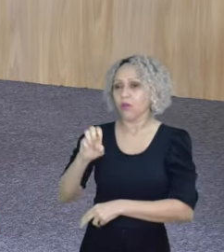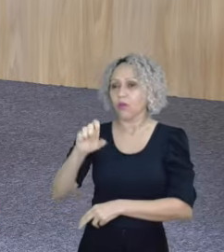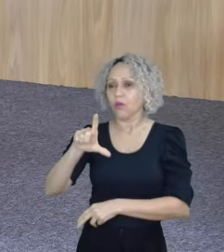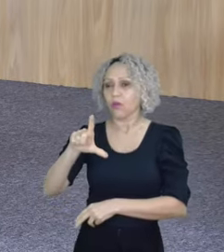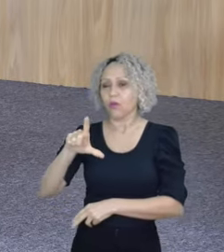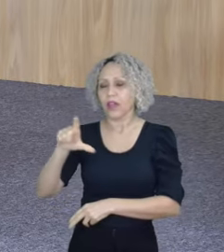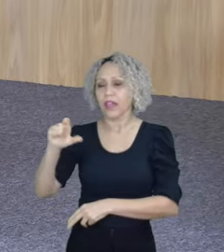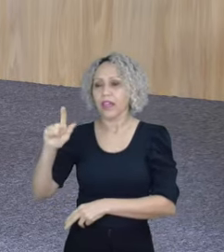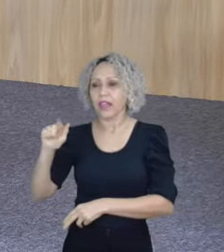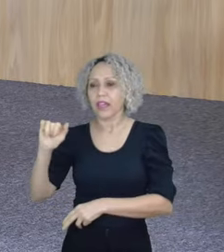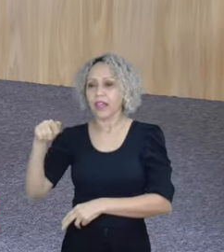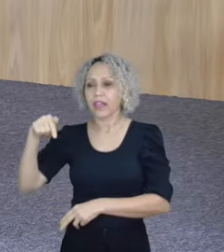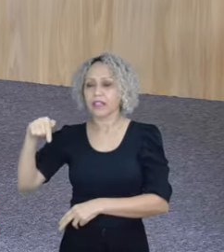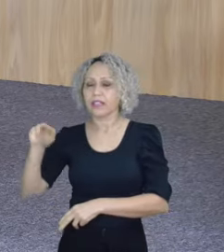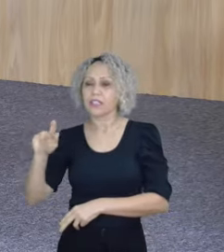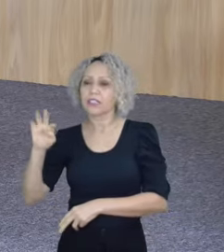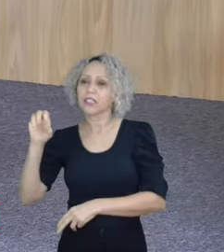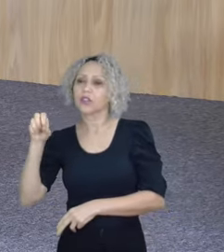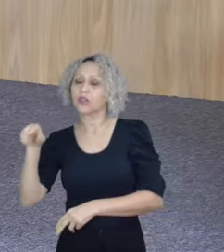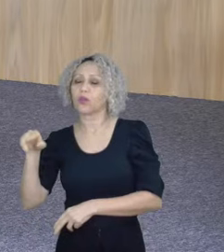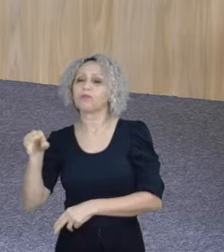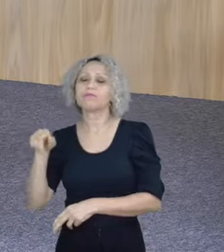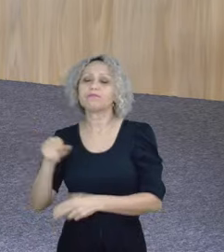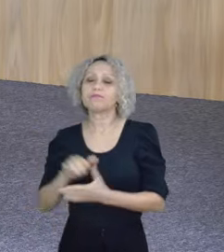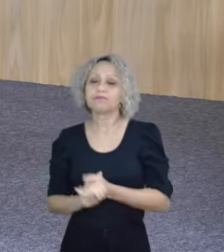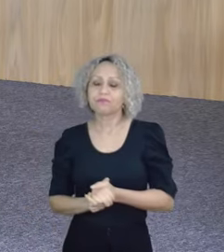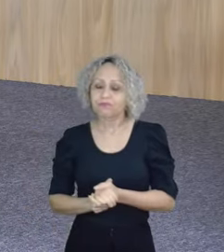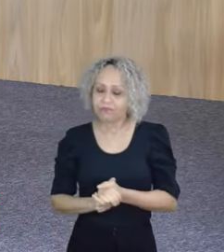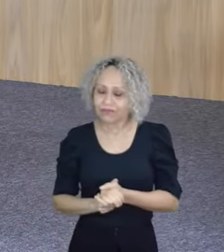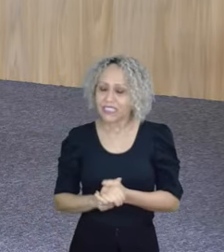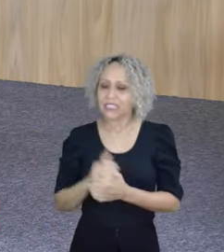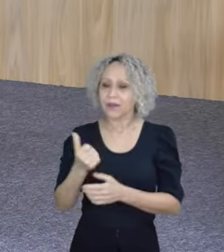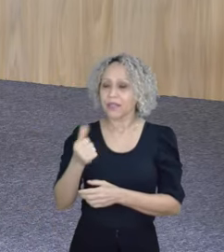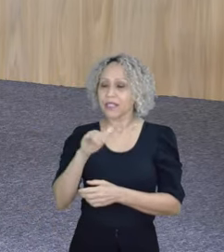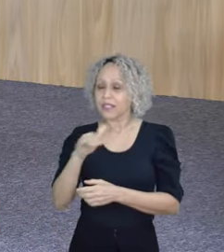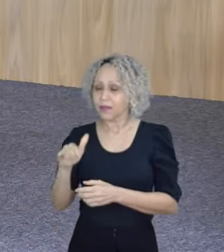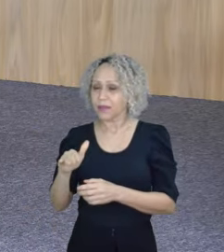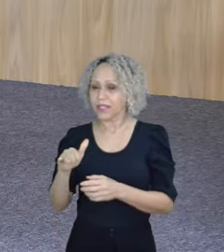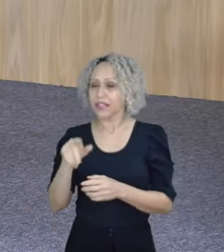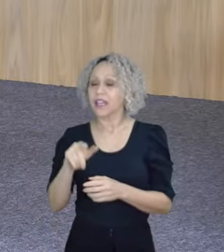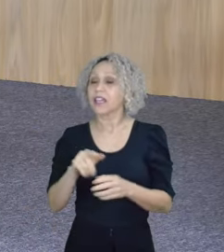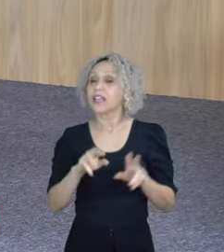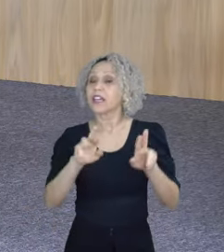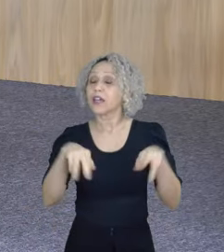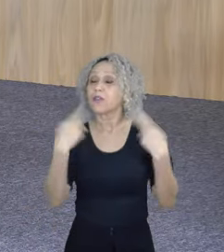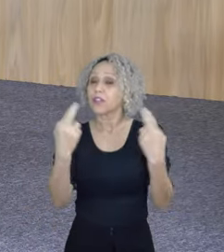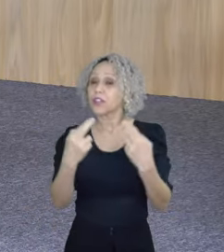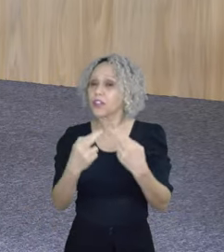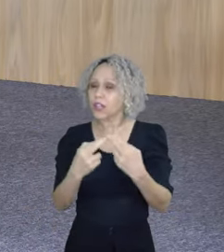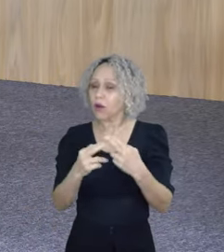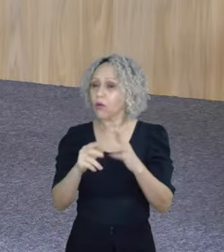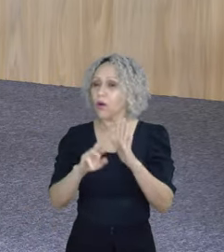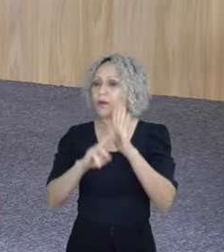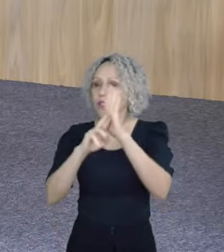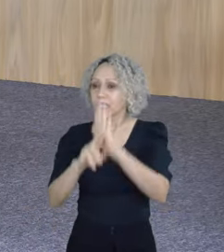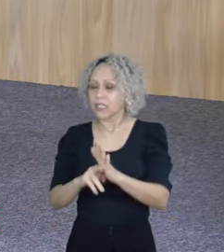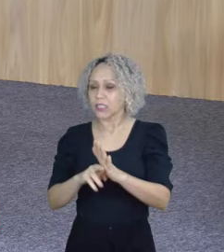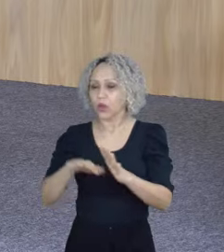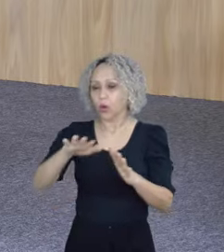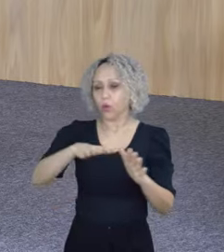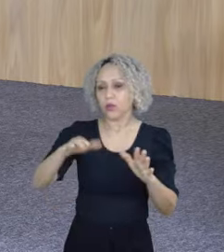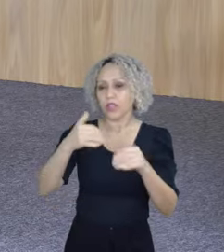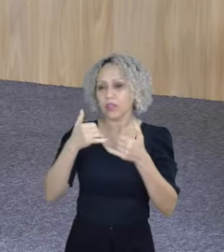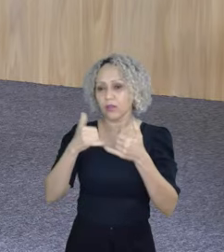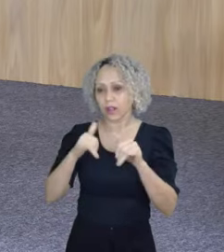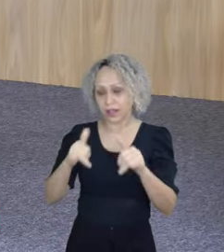ele recebe um especialista do setor elétrico. Eu me despeço de você nesta quarta-feira, te desejando um ótimo dia e já te